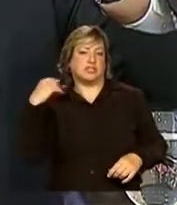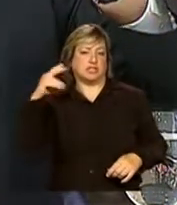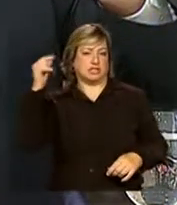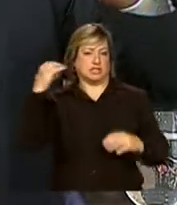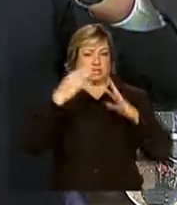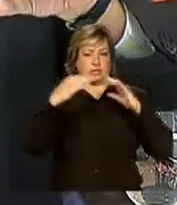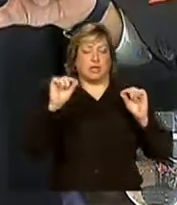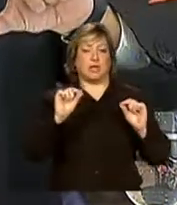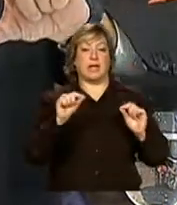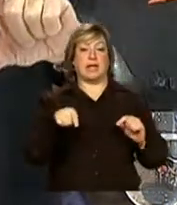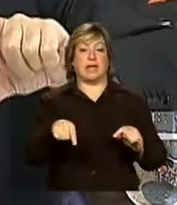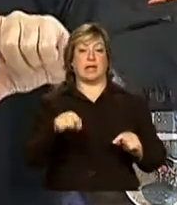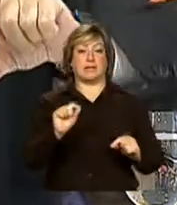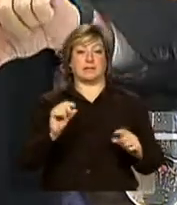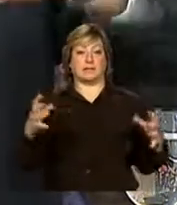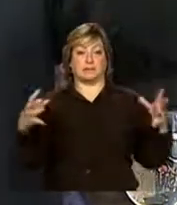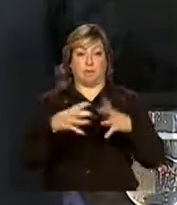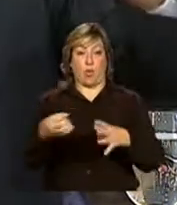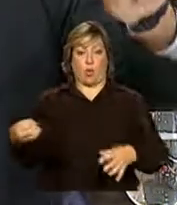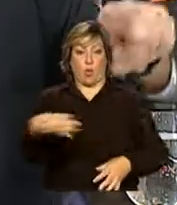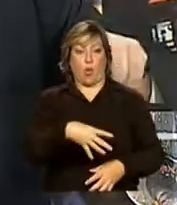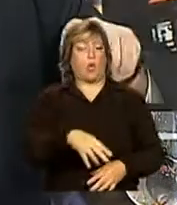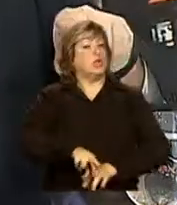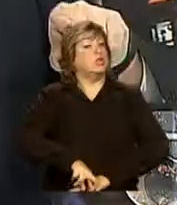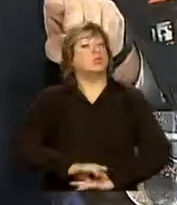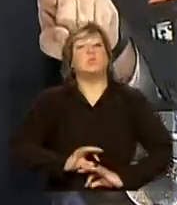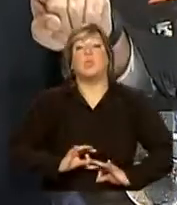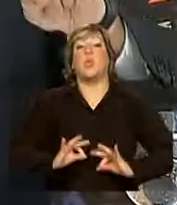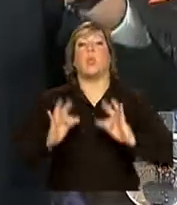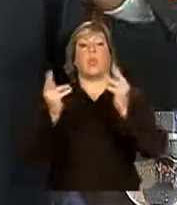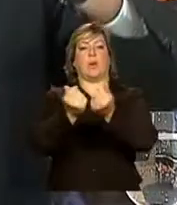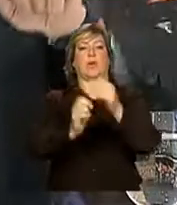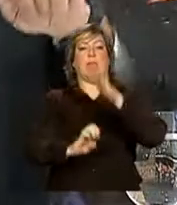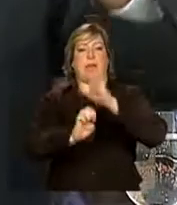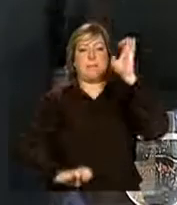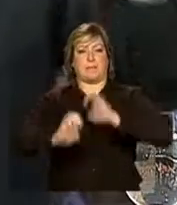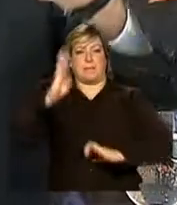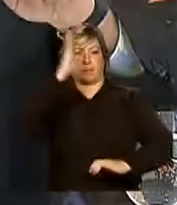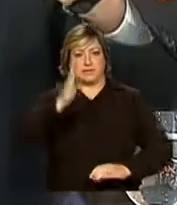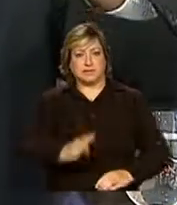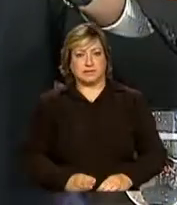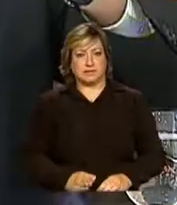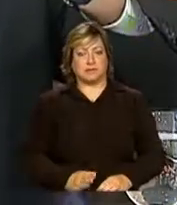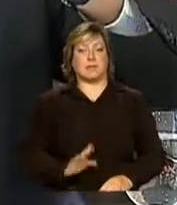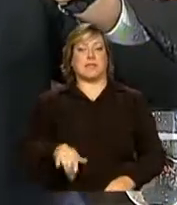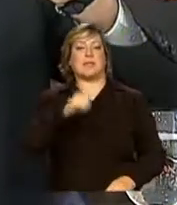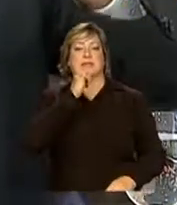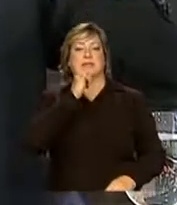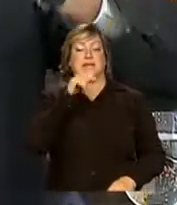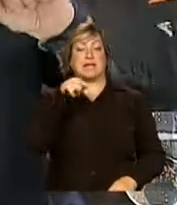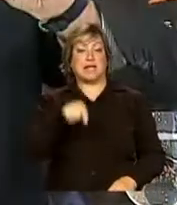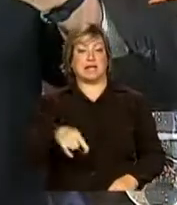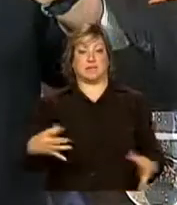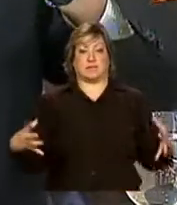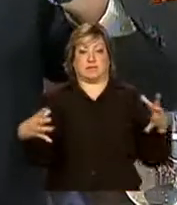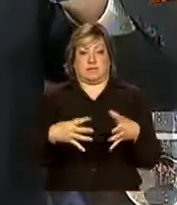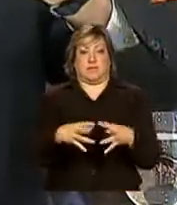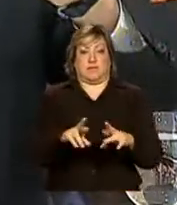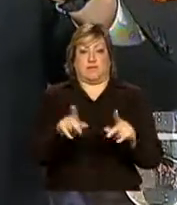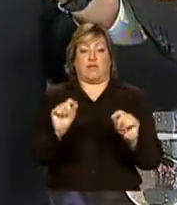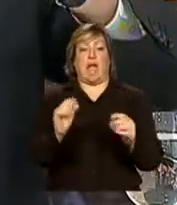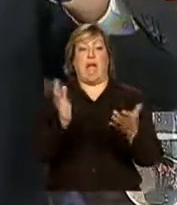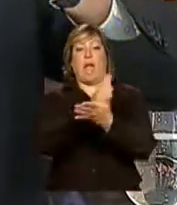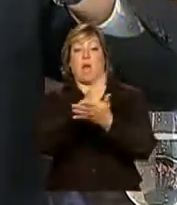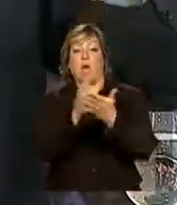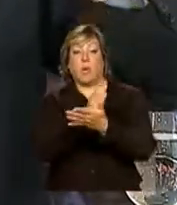modo que esse impacto seja semelhante para todas as empresas do Brasil. Mas esse impacto se dá de uma forma diferente nos consumidores